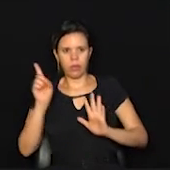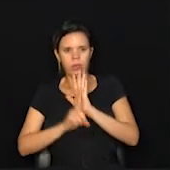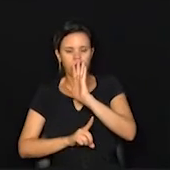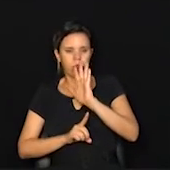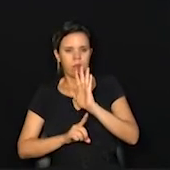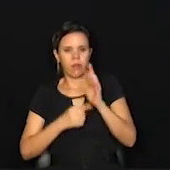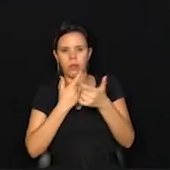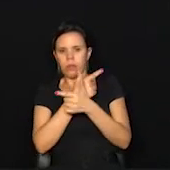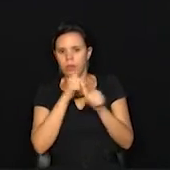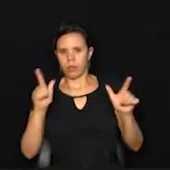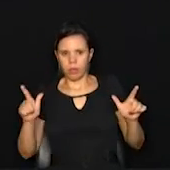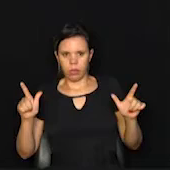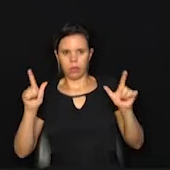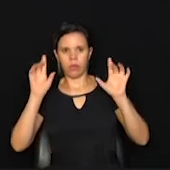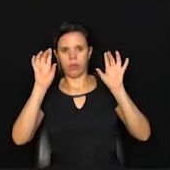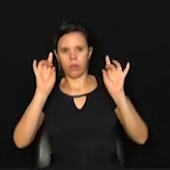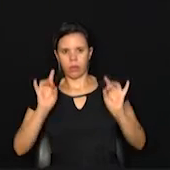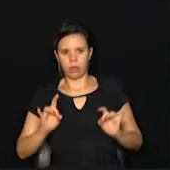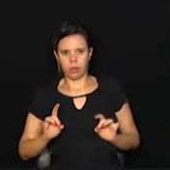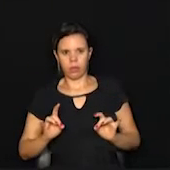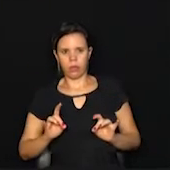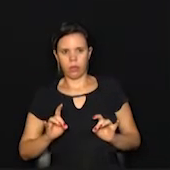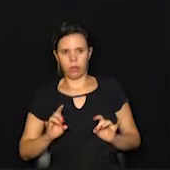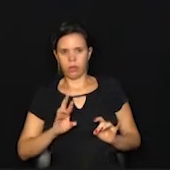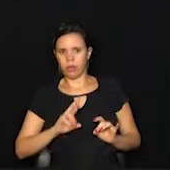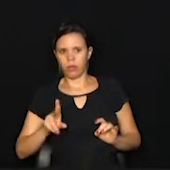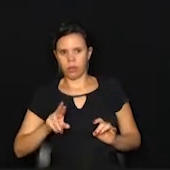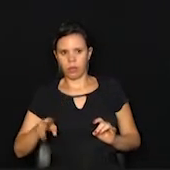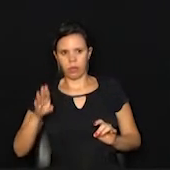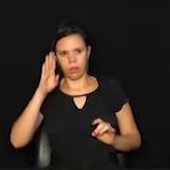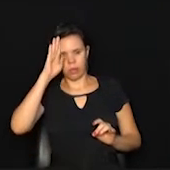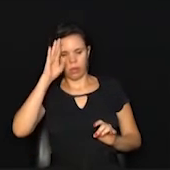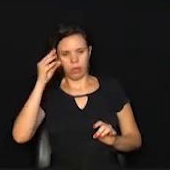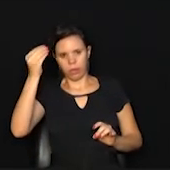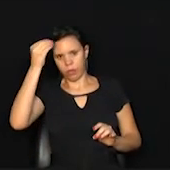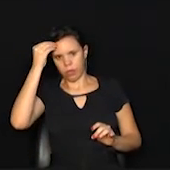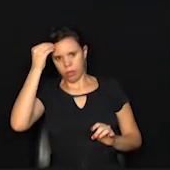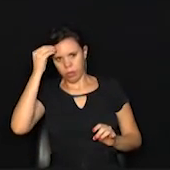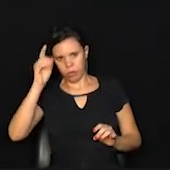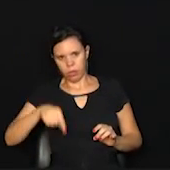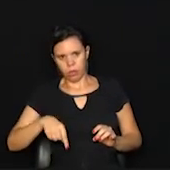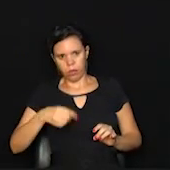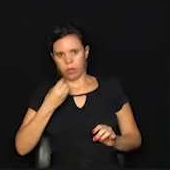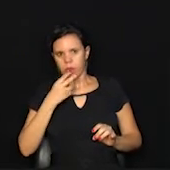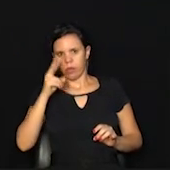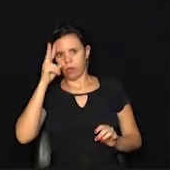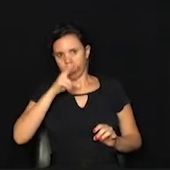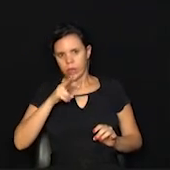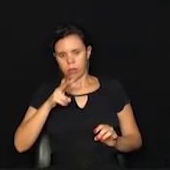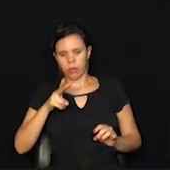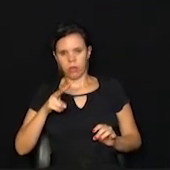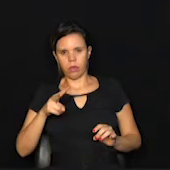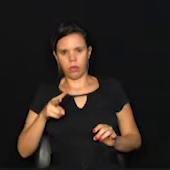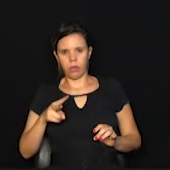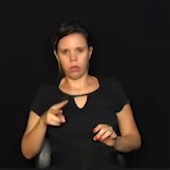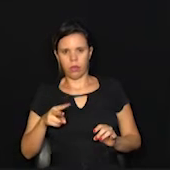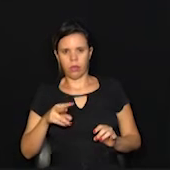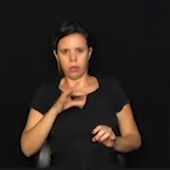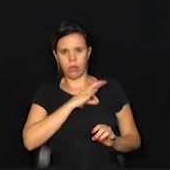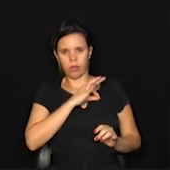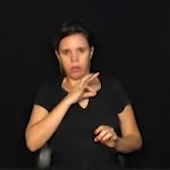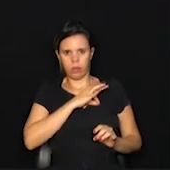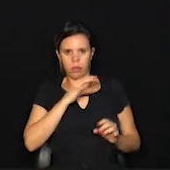não tem e detalhe não é o soldado lá na ponta que é culpado por isso é bom lembrar embora o